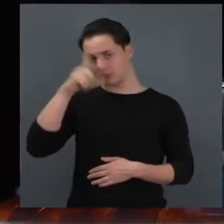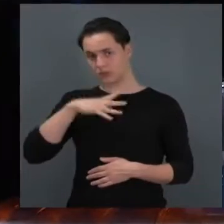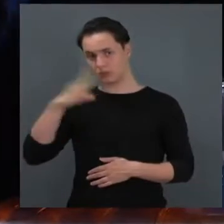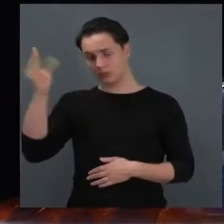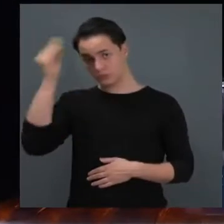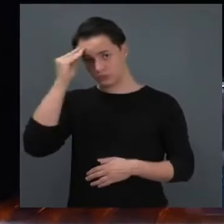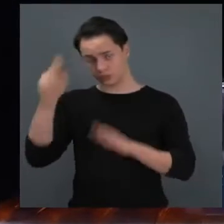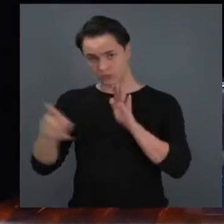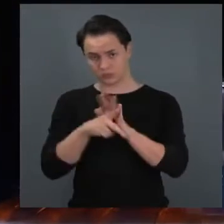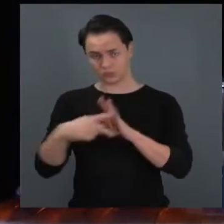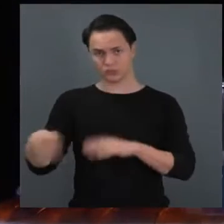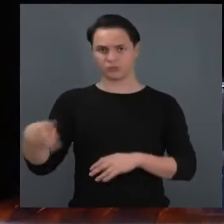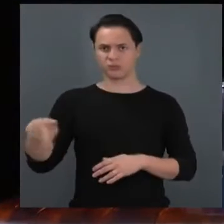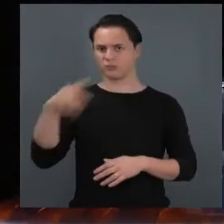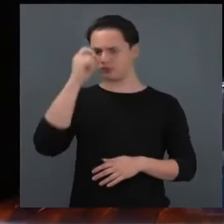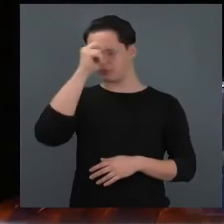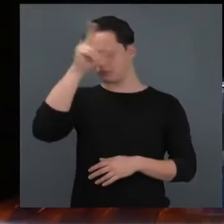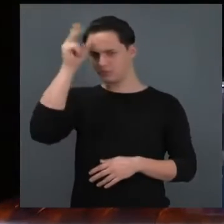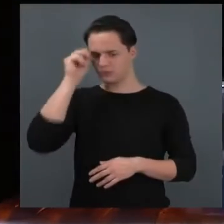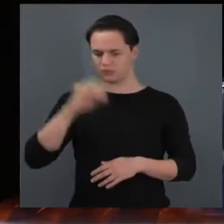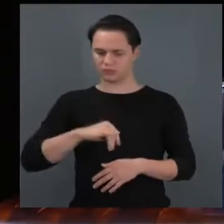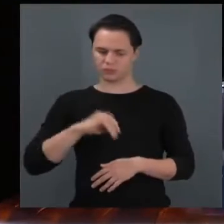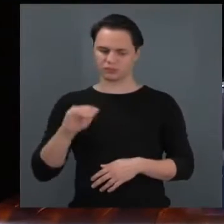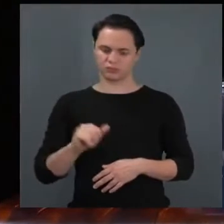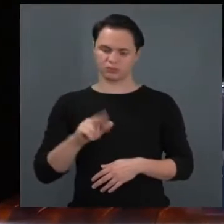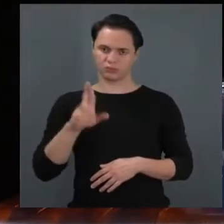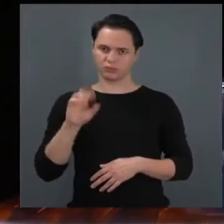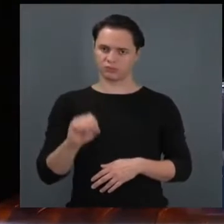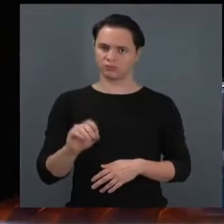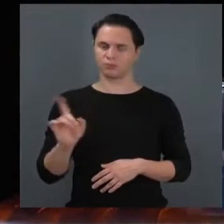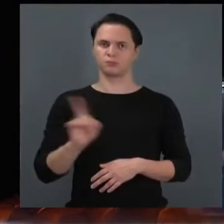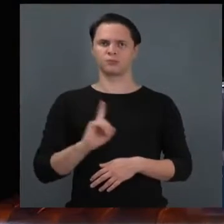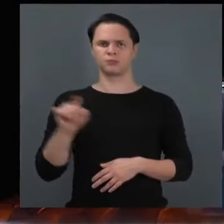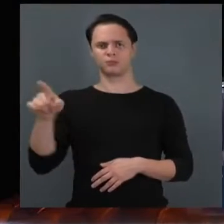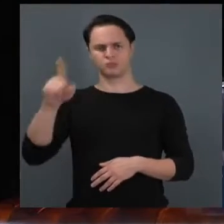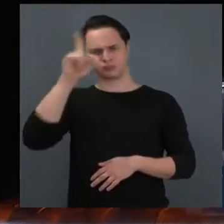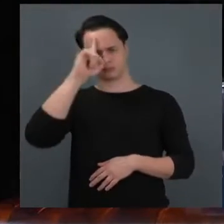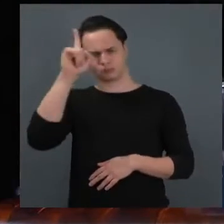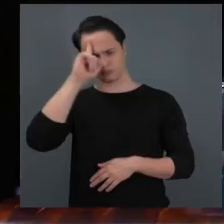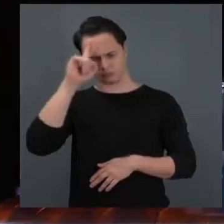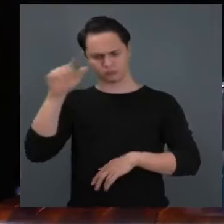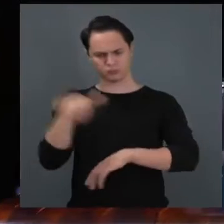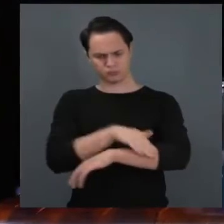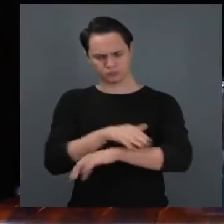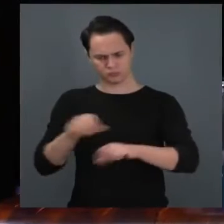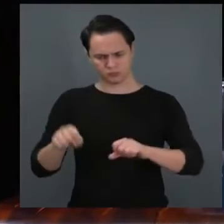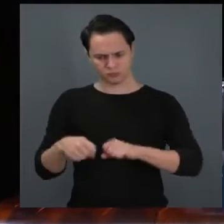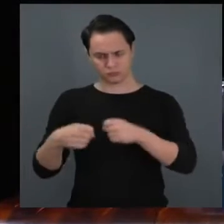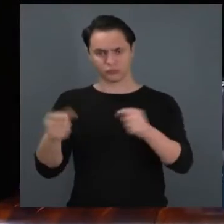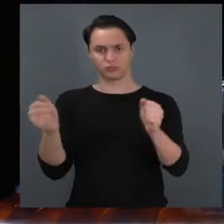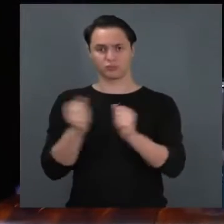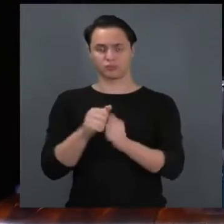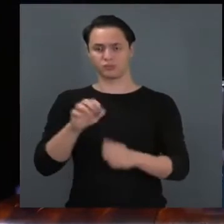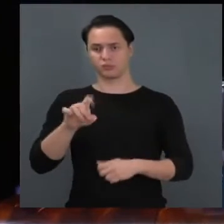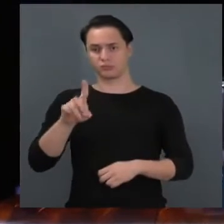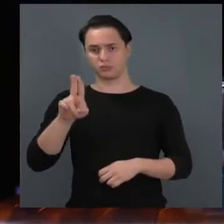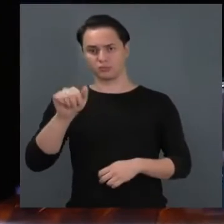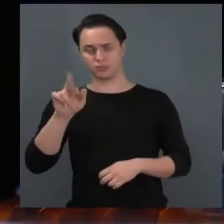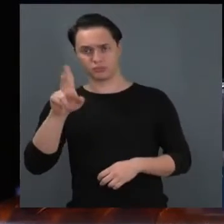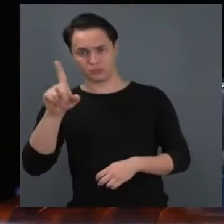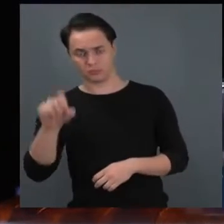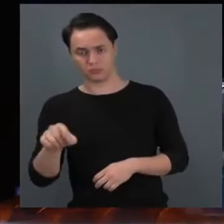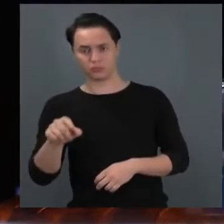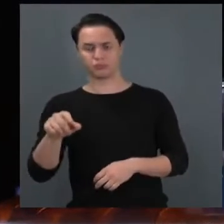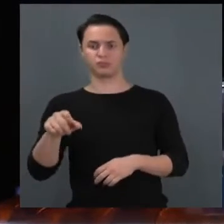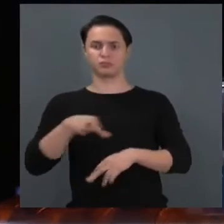querido prefeito Jairo Jorge, que é um guerreiro lá, está dia e noite na rua, como está o Eduardo, está ele e tal, o Ari Vanazzi, São